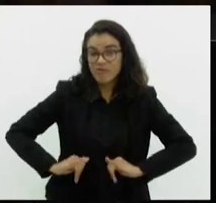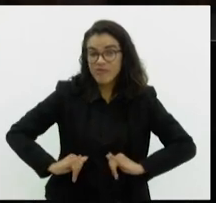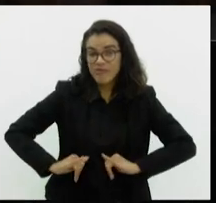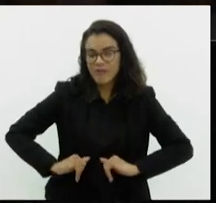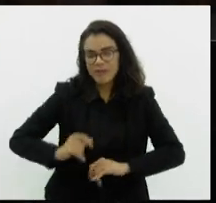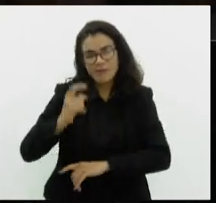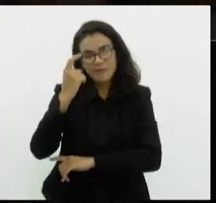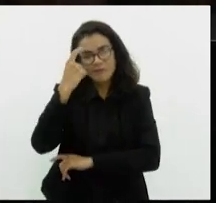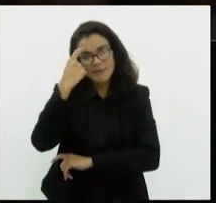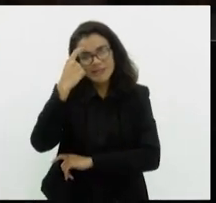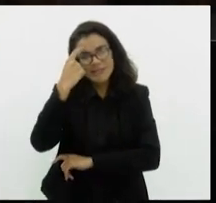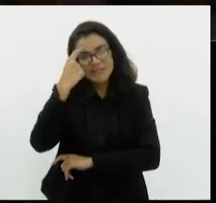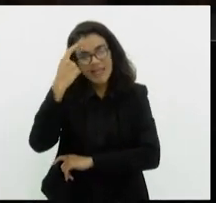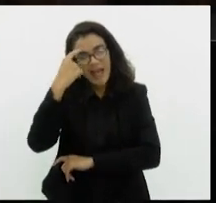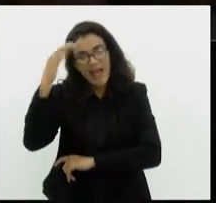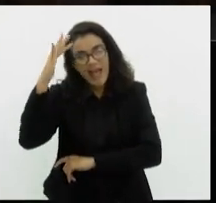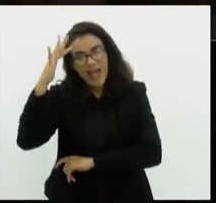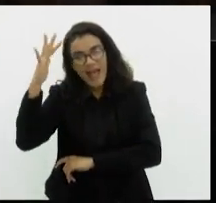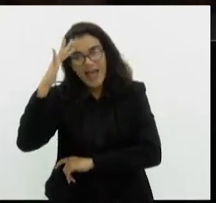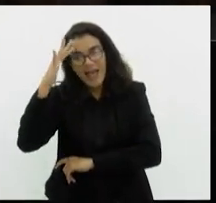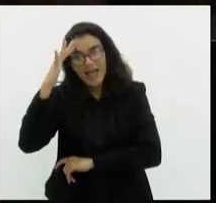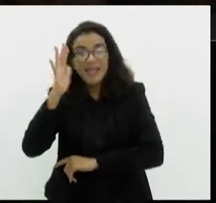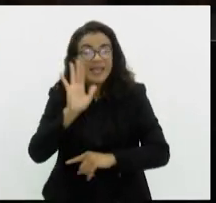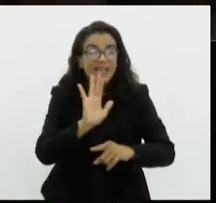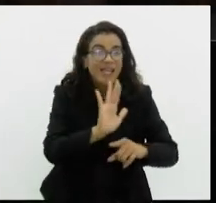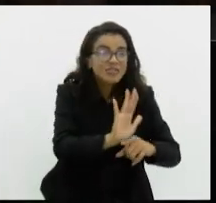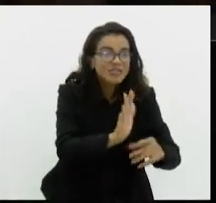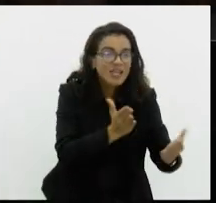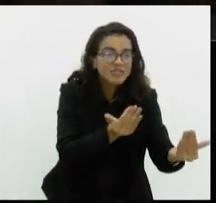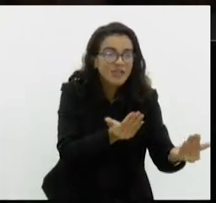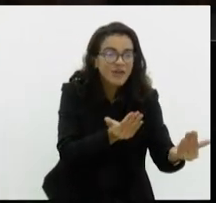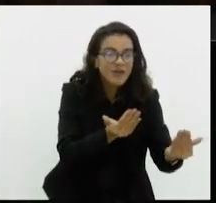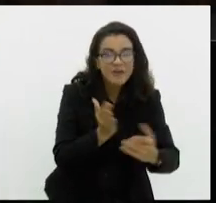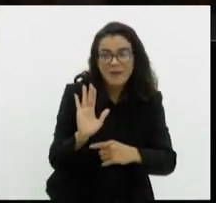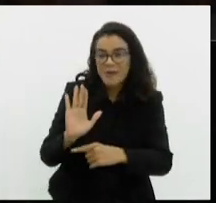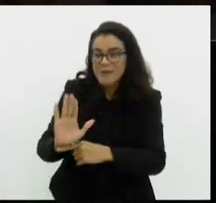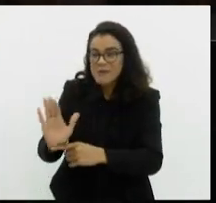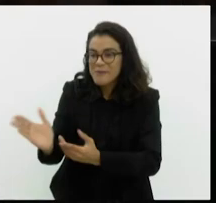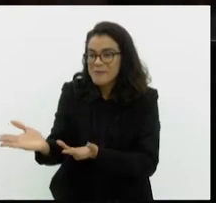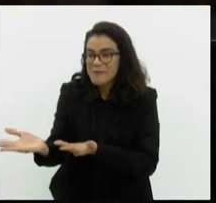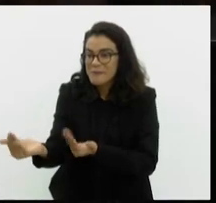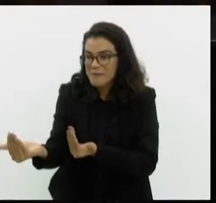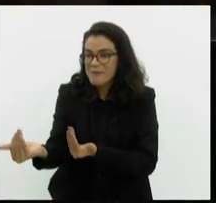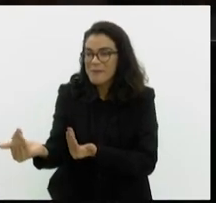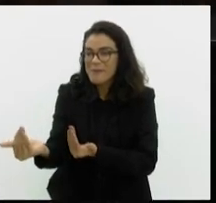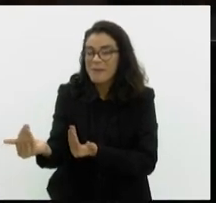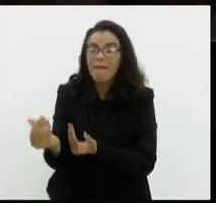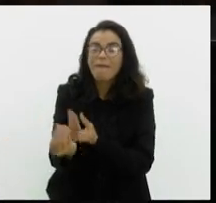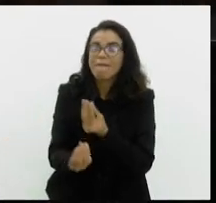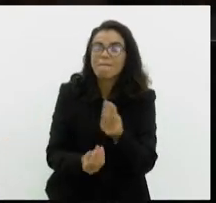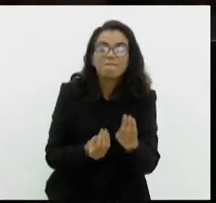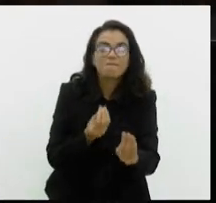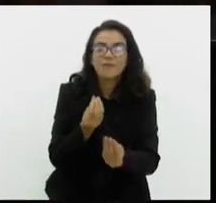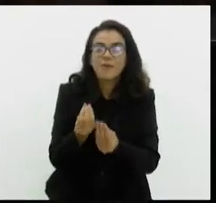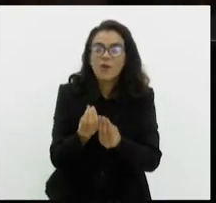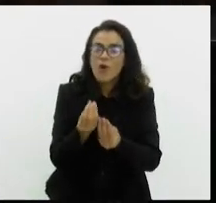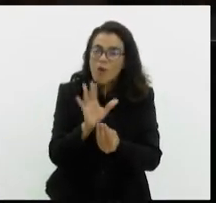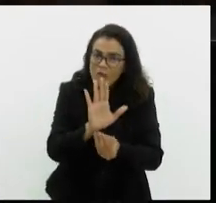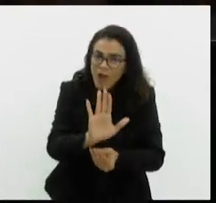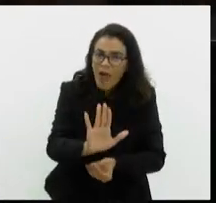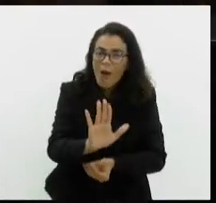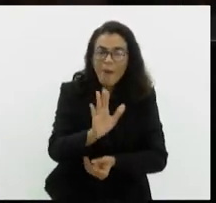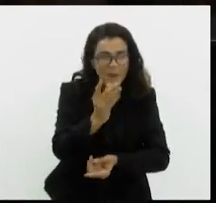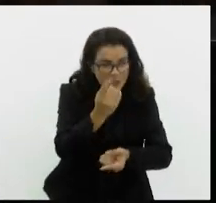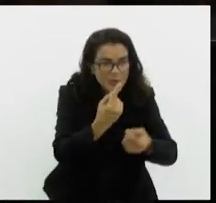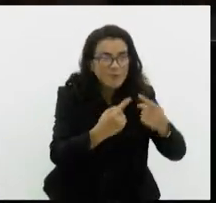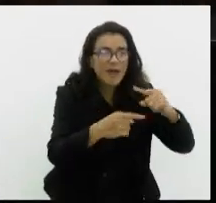pensar sobre isso e ajudar os nossos jovens a aprenderem como conseguem superar